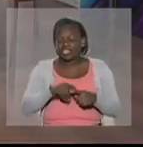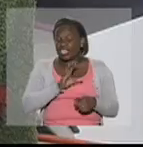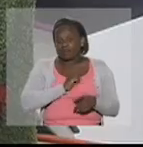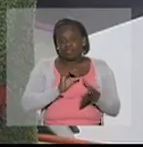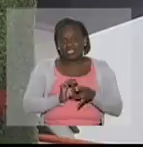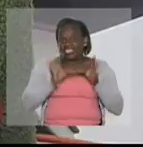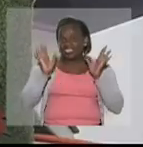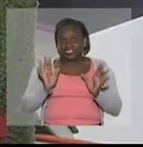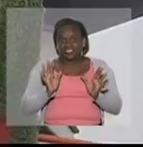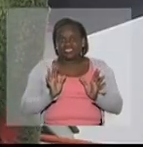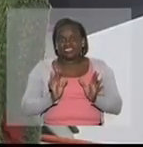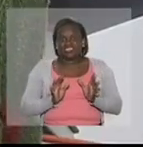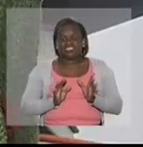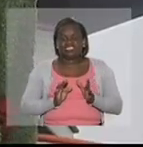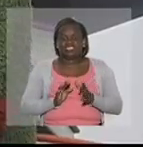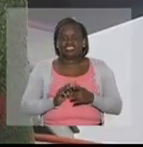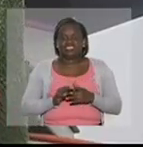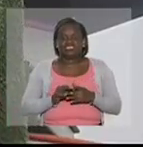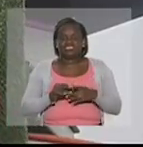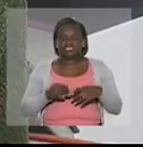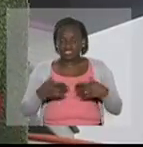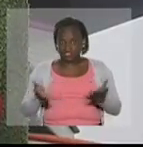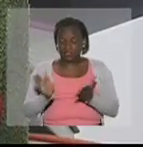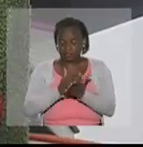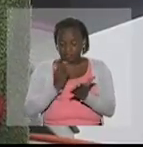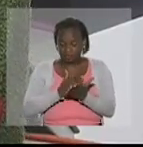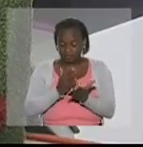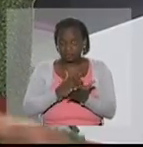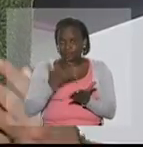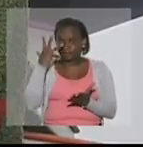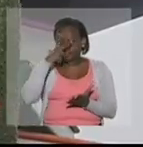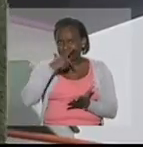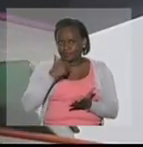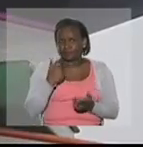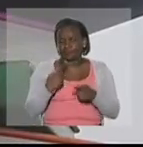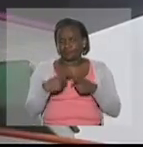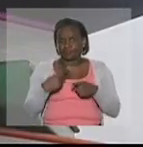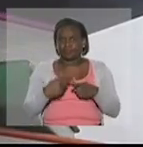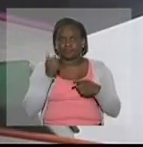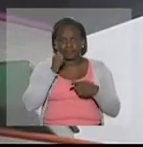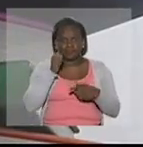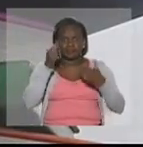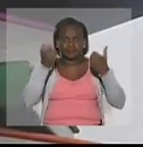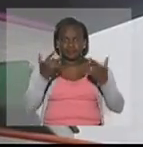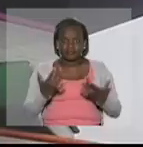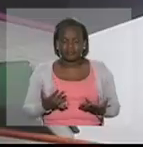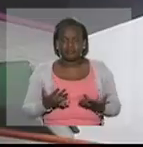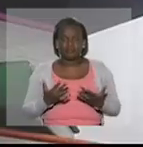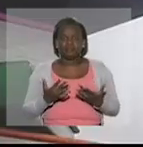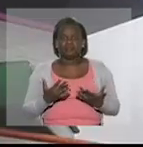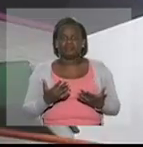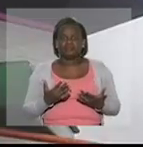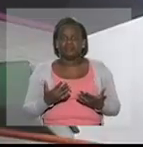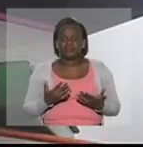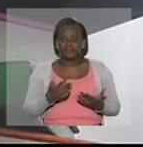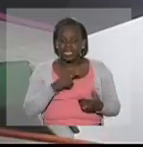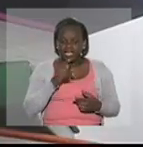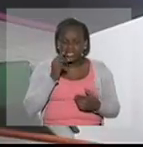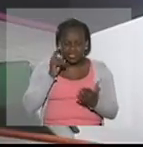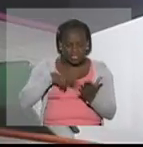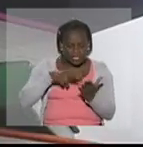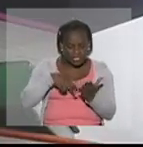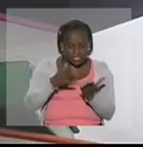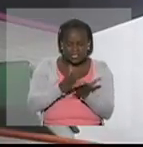que é um amor livre né Aham e esse livro é muito bonito porque ela fala né da das